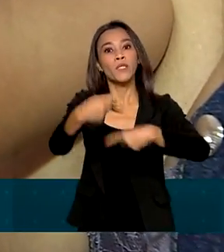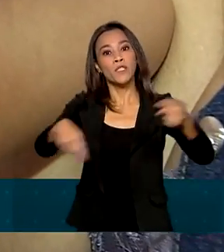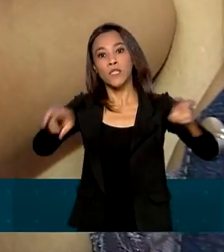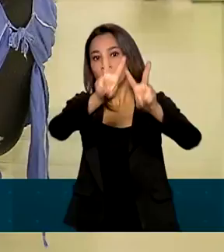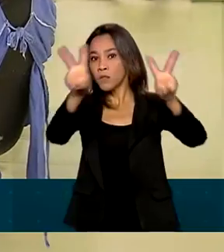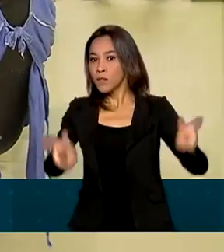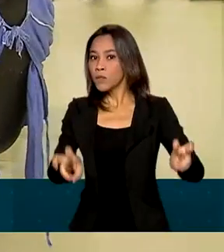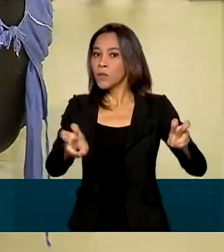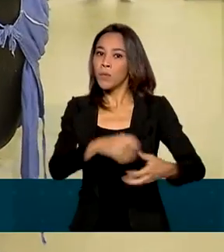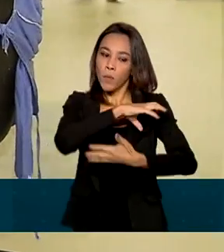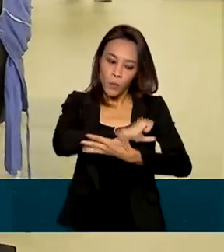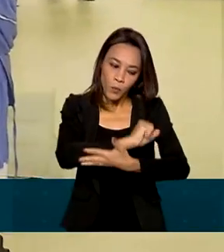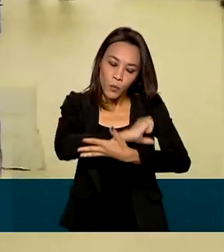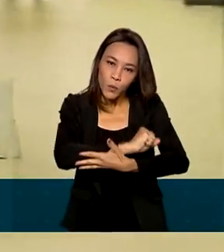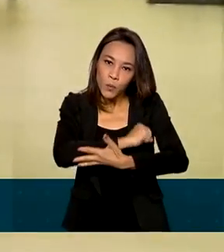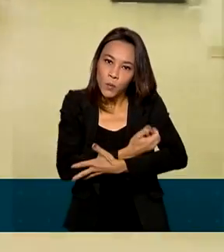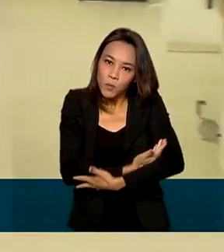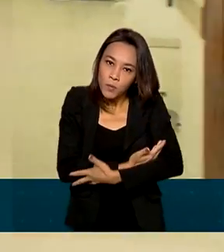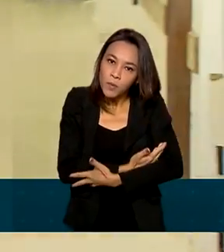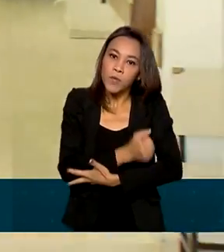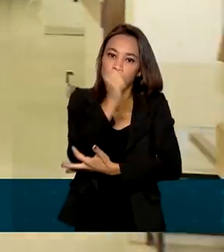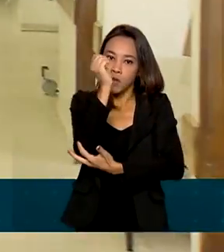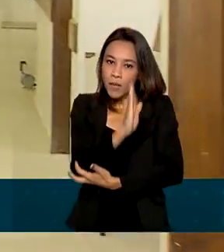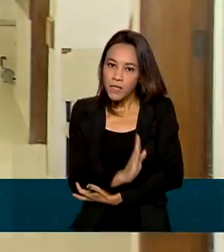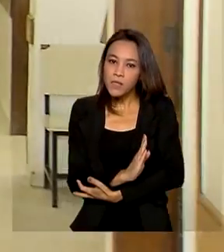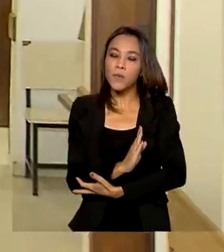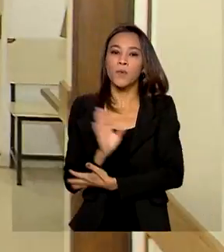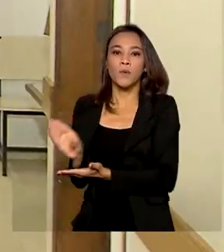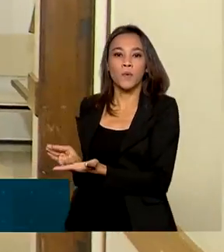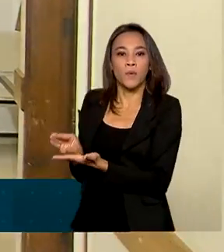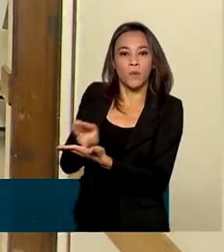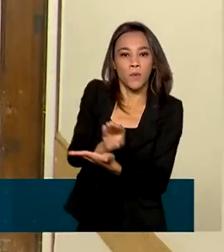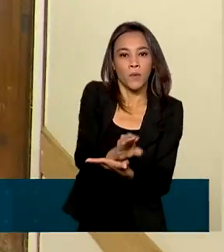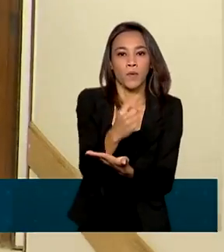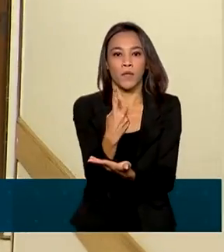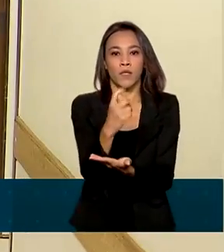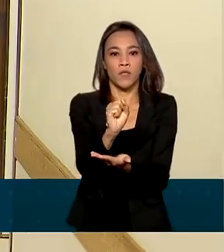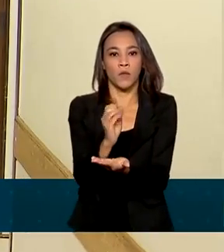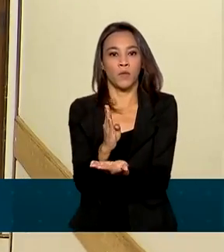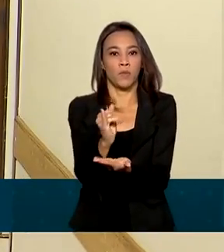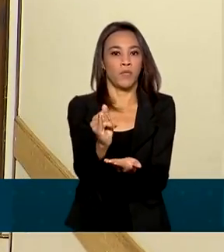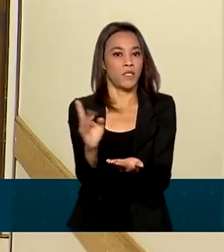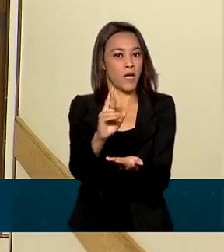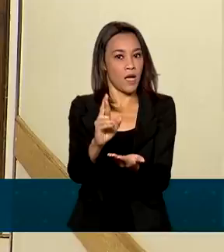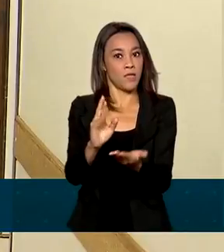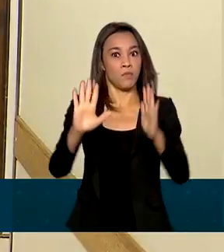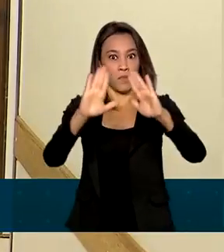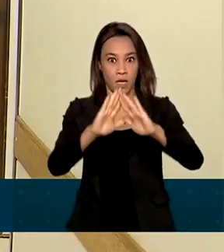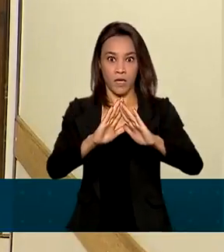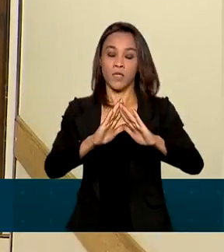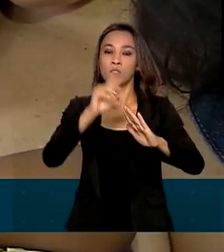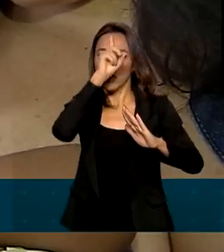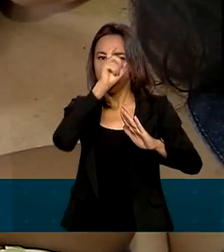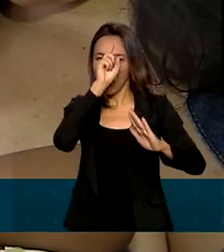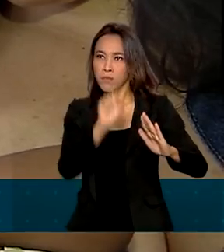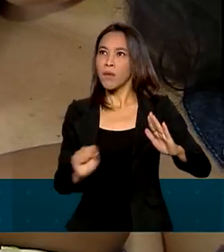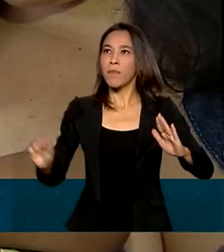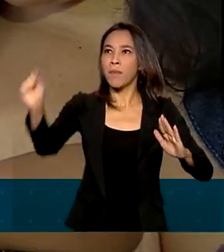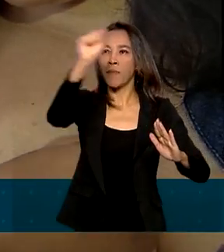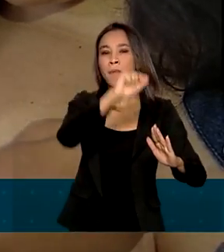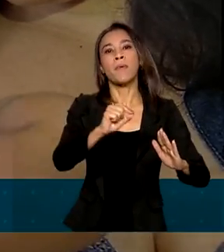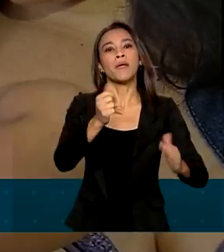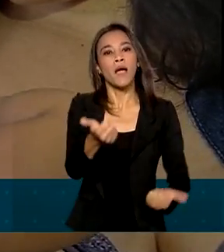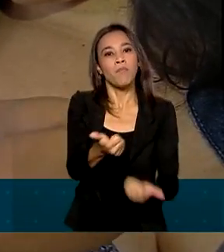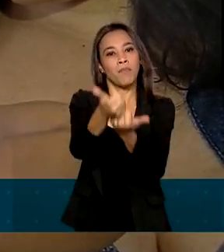no Brasil. Uma das ações é o repasse anual de mais de 18 milhões de reais para os Hospitais Amigos da Criança, referência